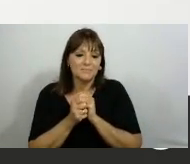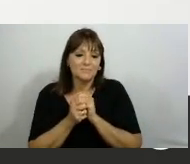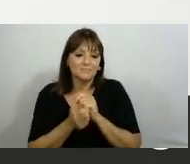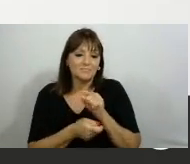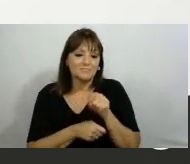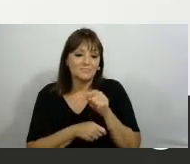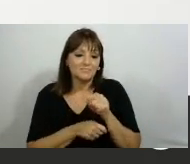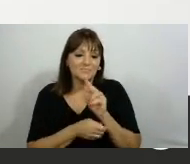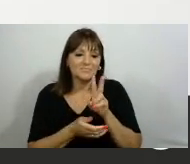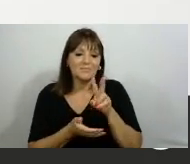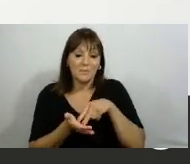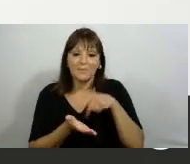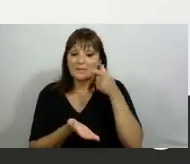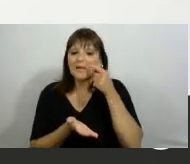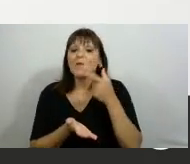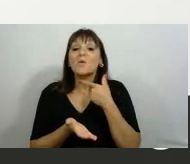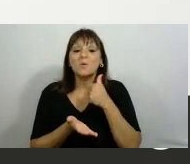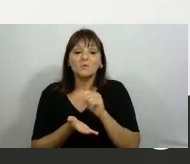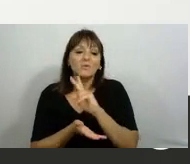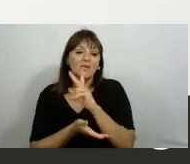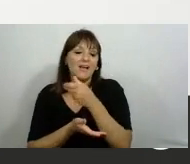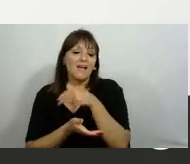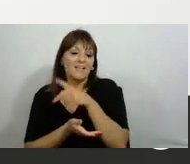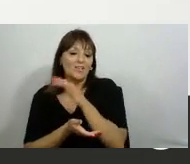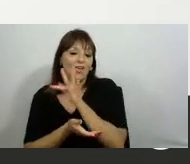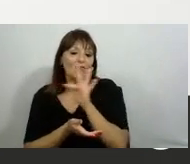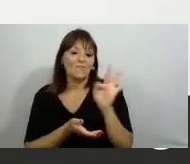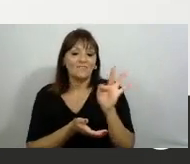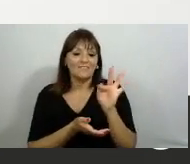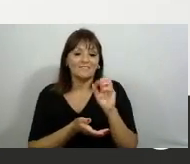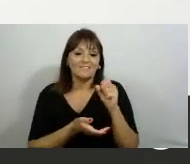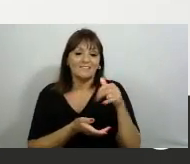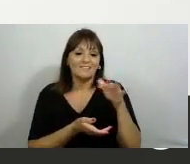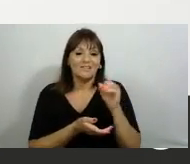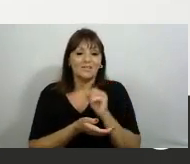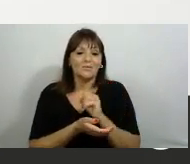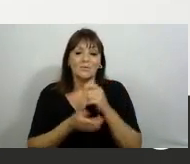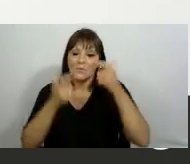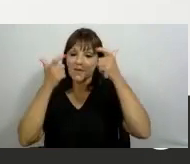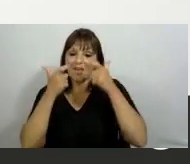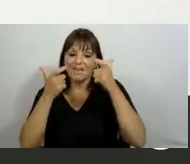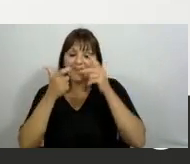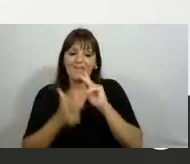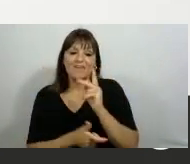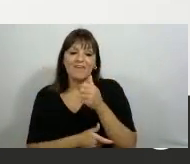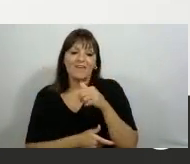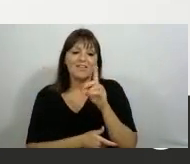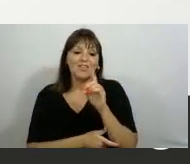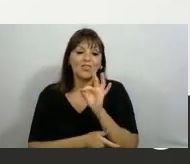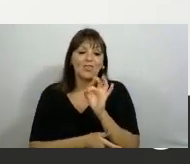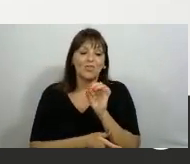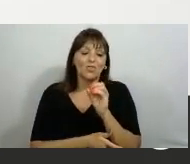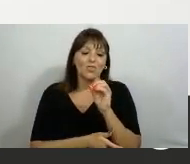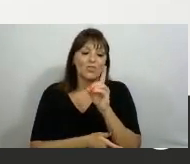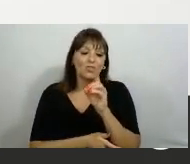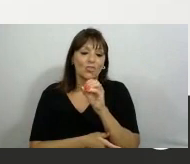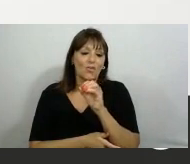gostou do Randolph Santeiro e do Rei do Randolph. Vou passar mais uma. Não?